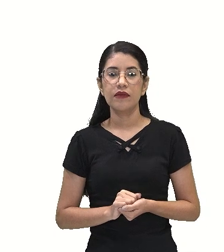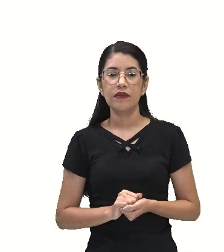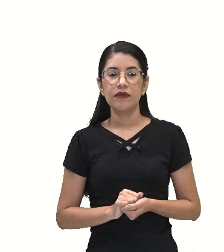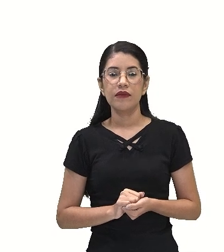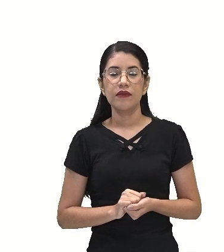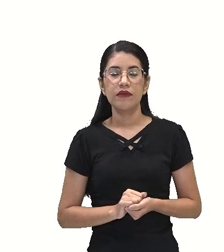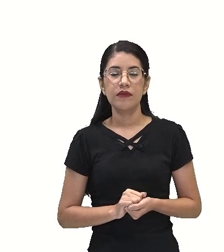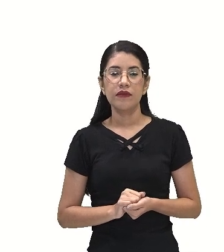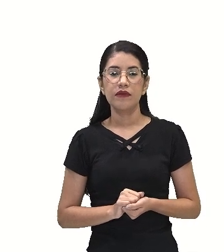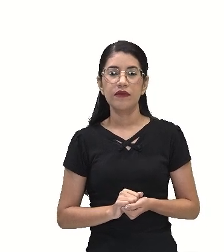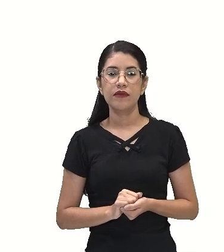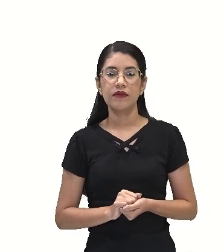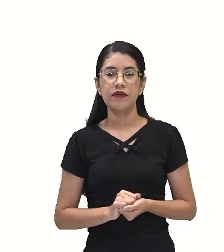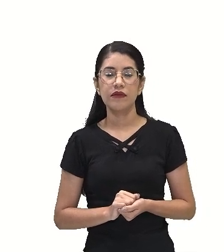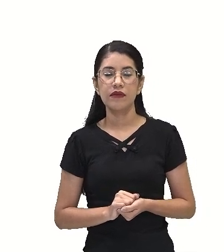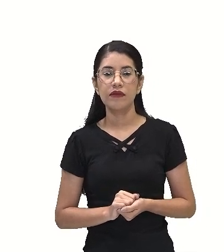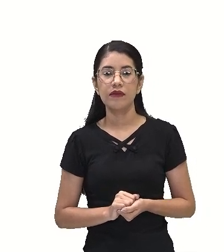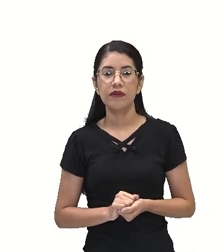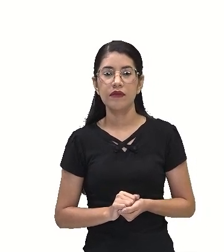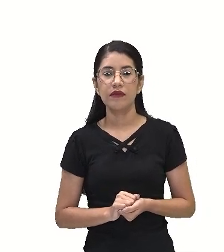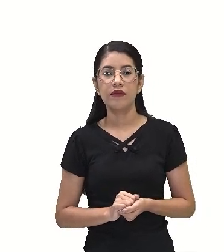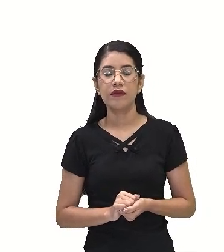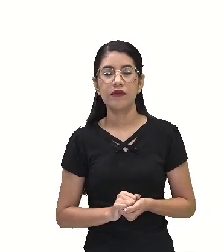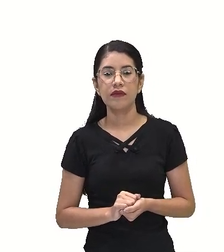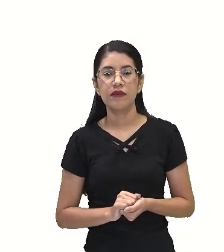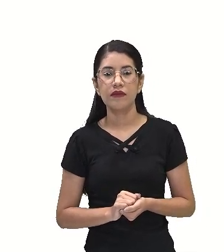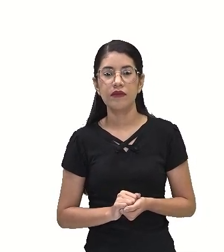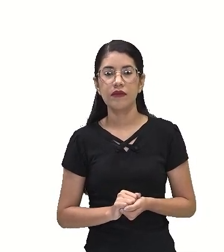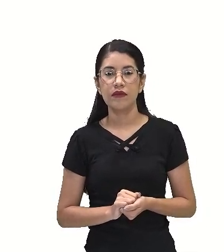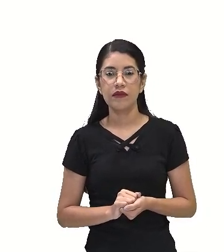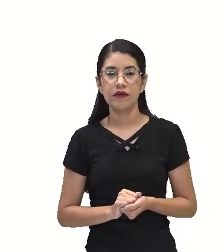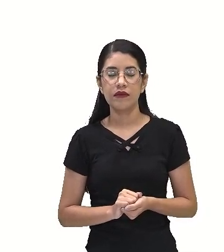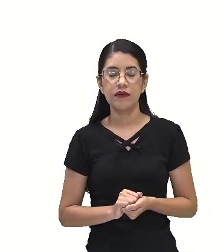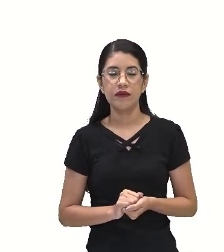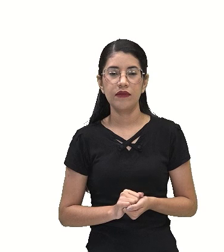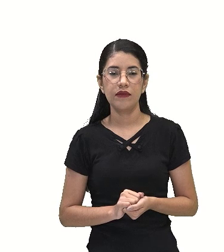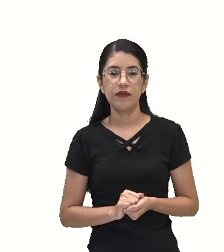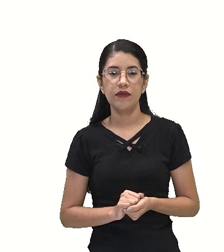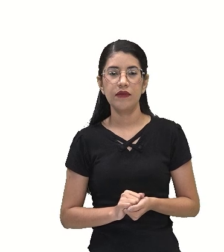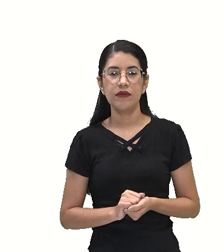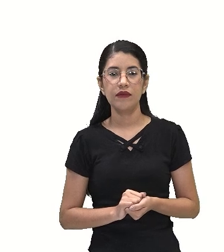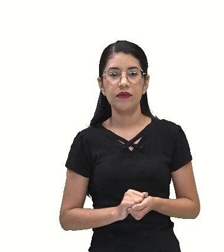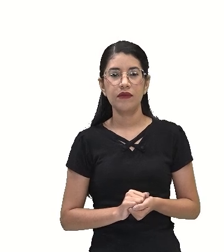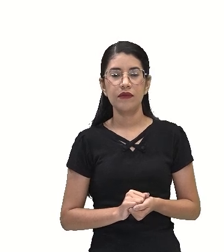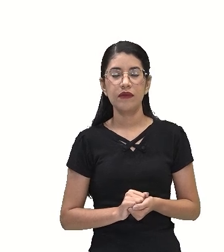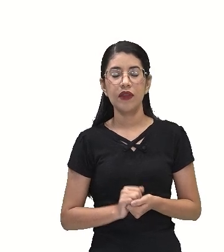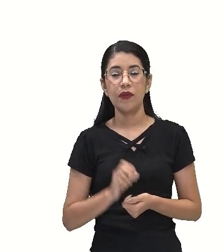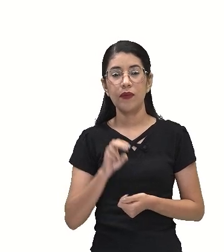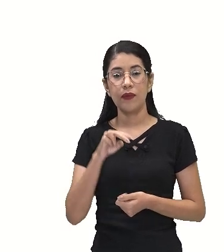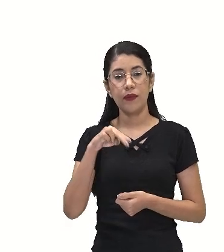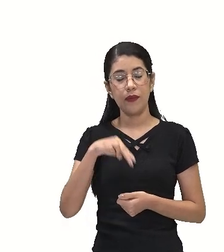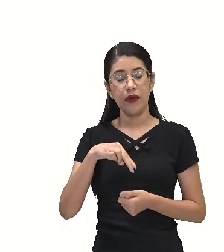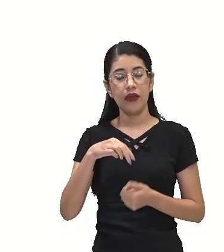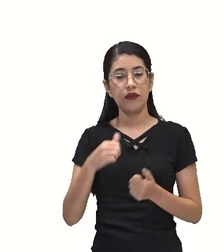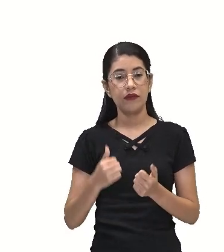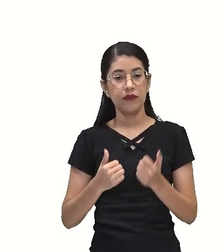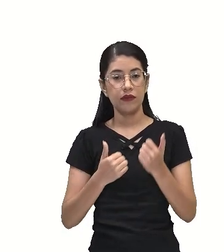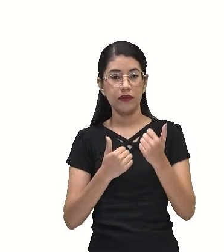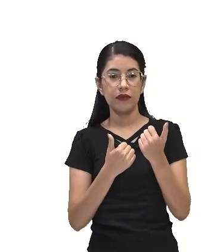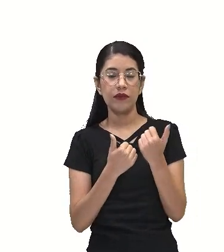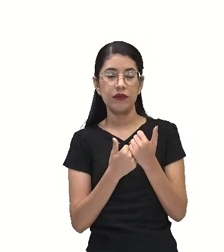aqui, do meu lado e do meu apótema, ok? Então, o N. O que é o